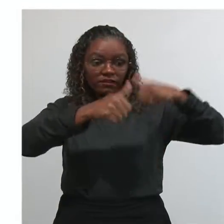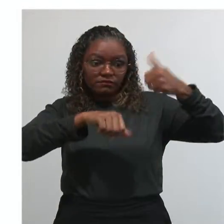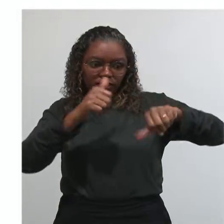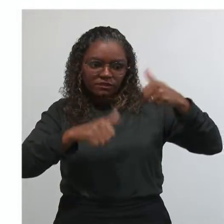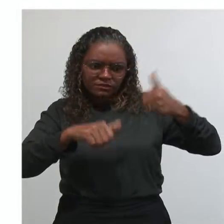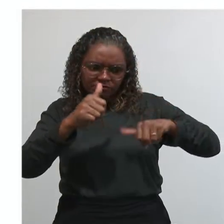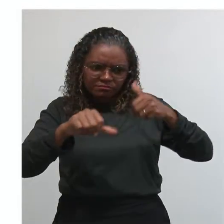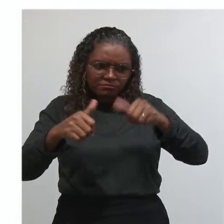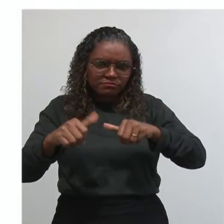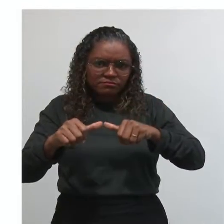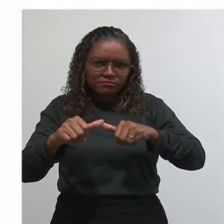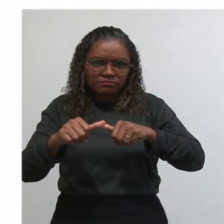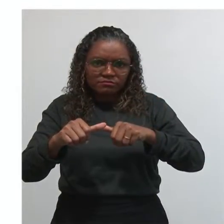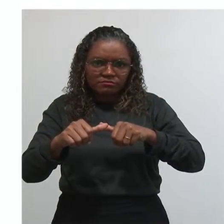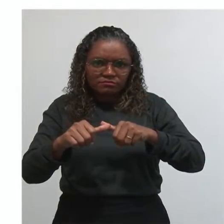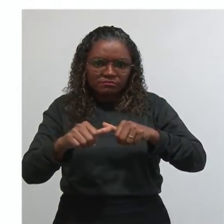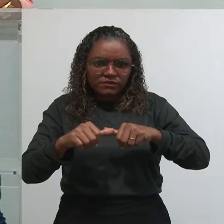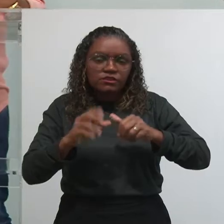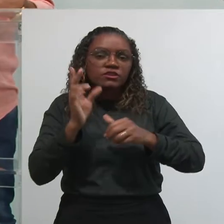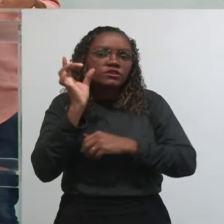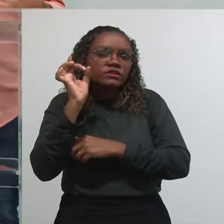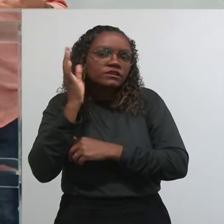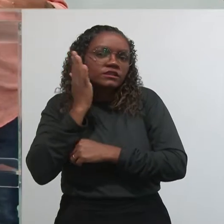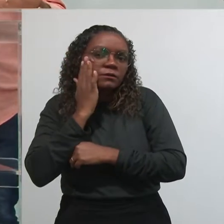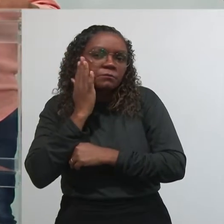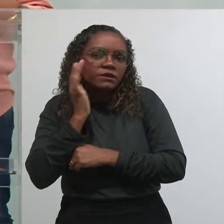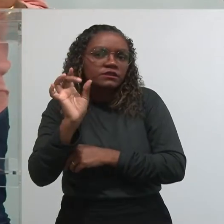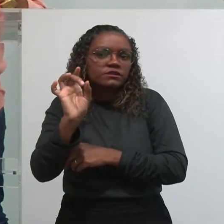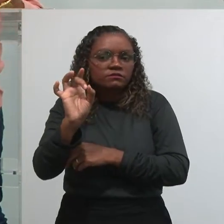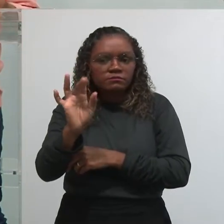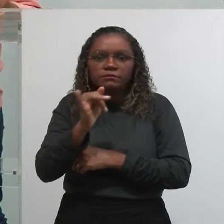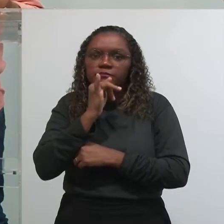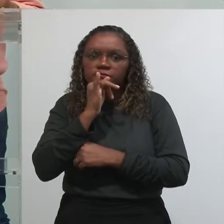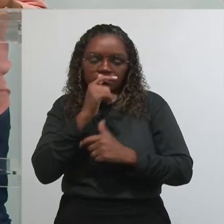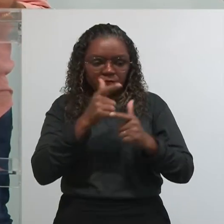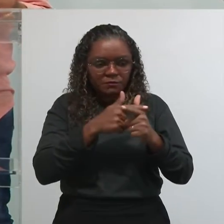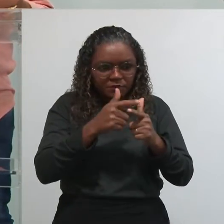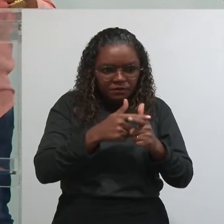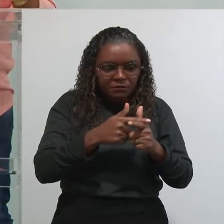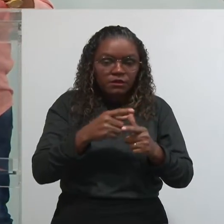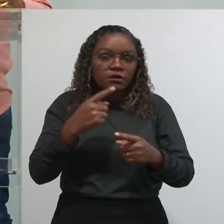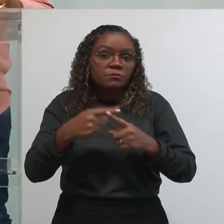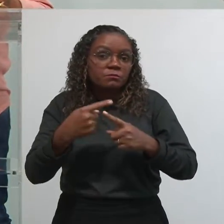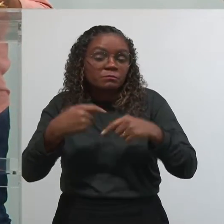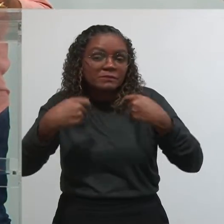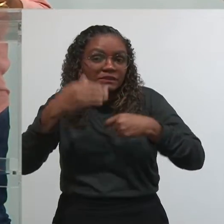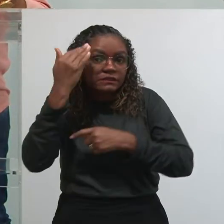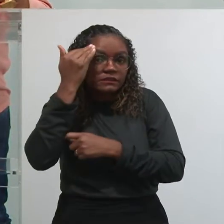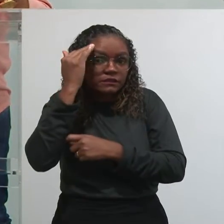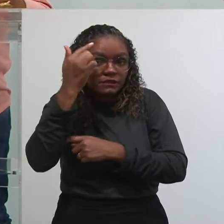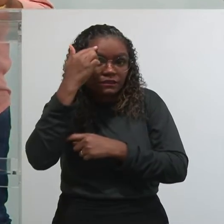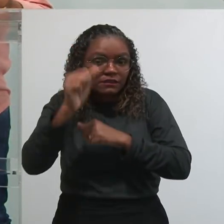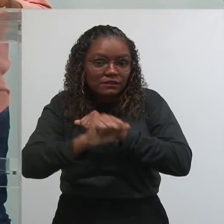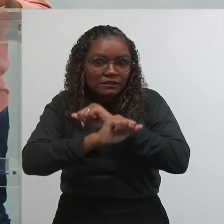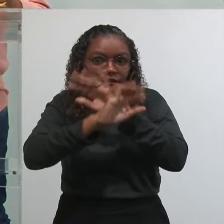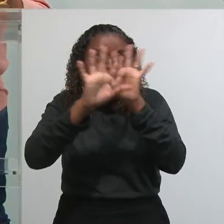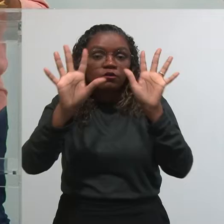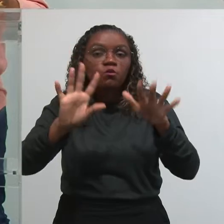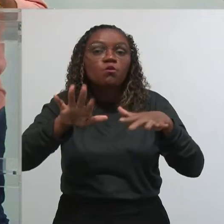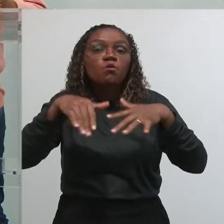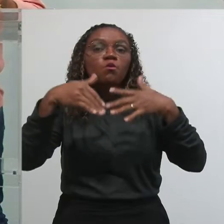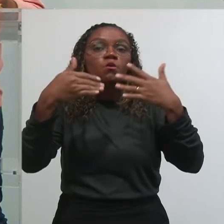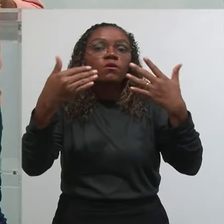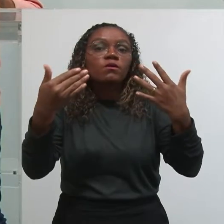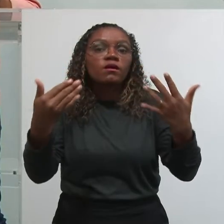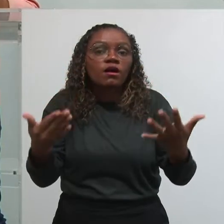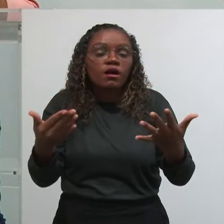uma avaliação diagnóstica, né, daquele problema, daquela situação, para você ter clareza de fato, quais são